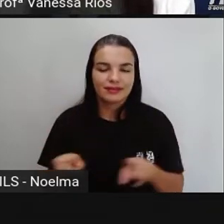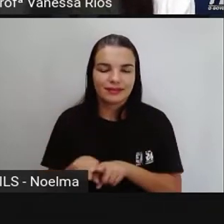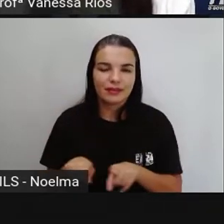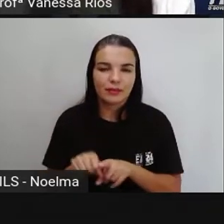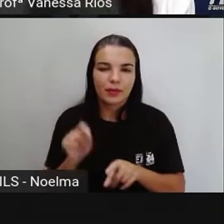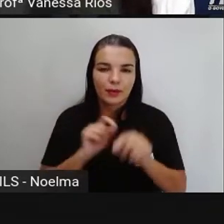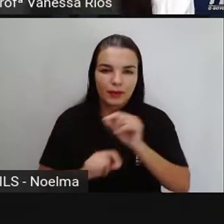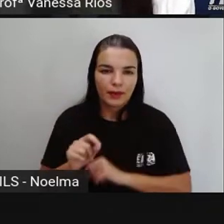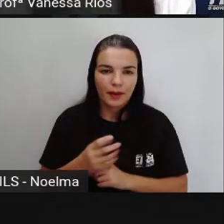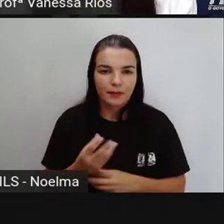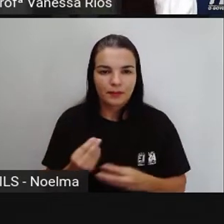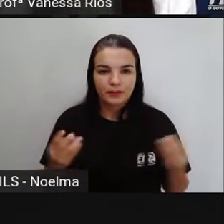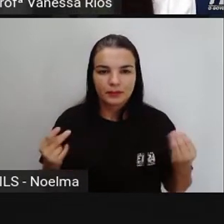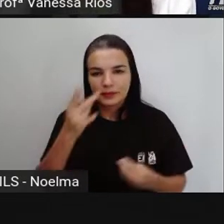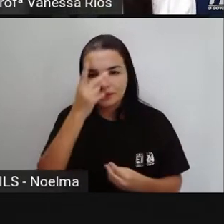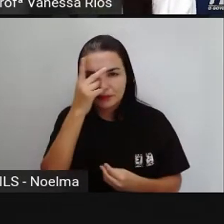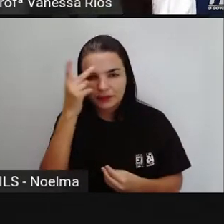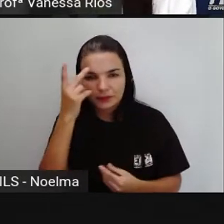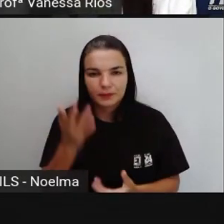participação de muitas pessoas.